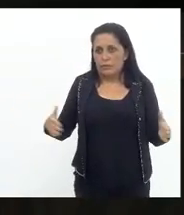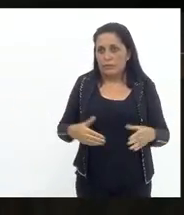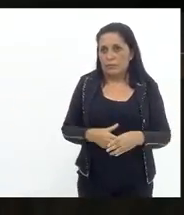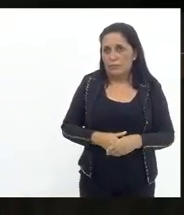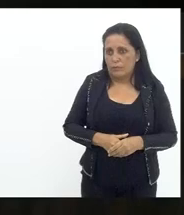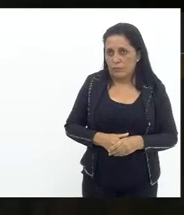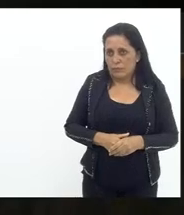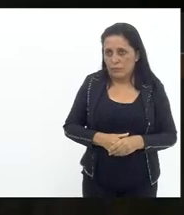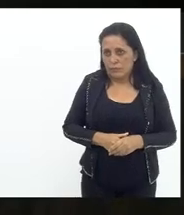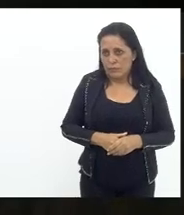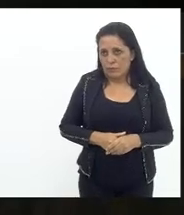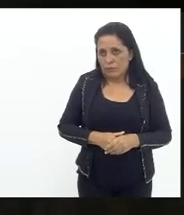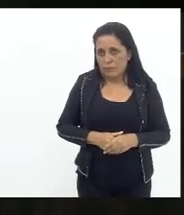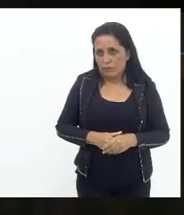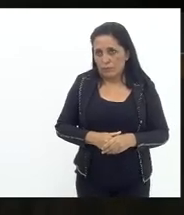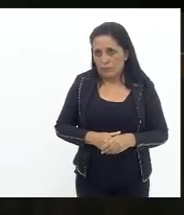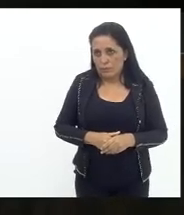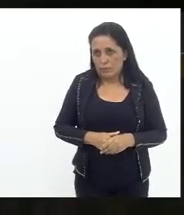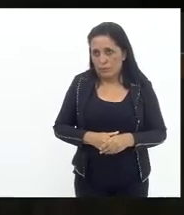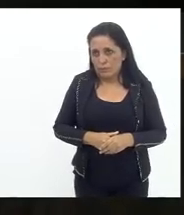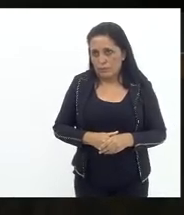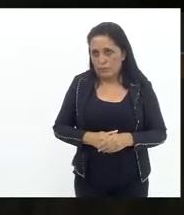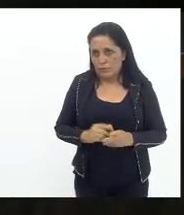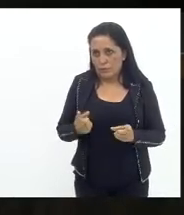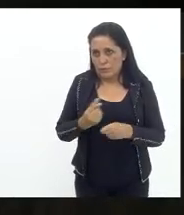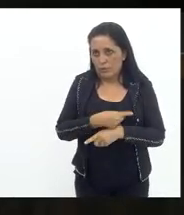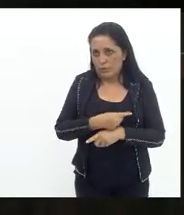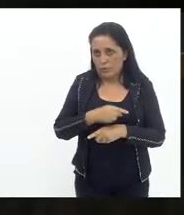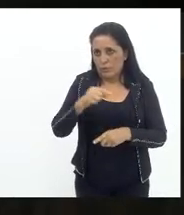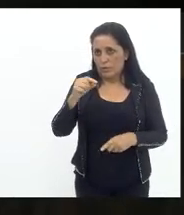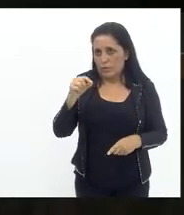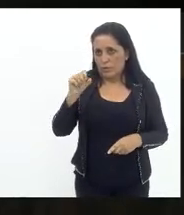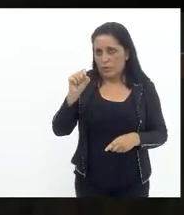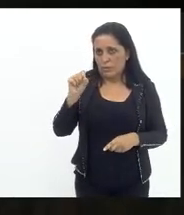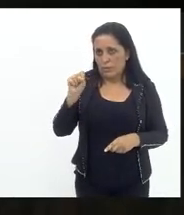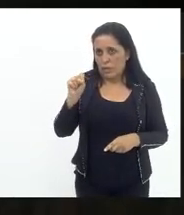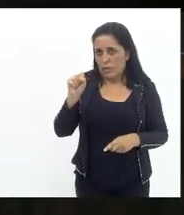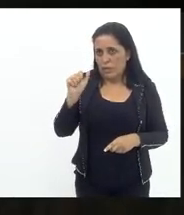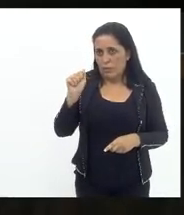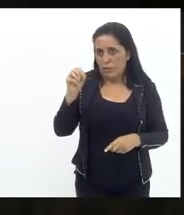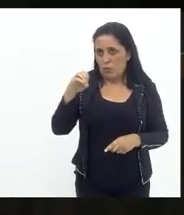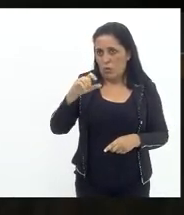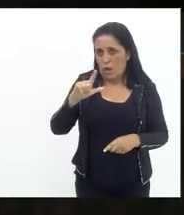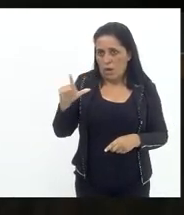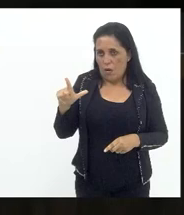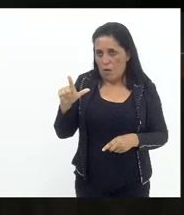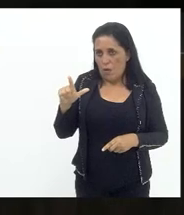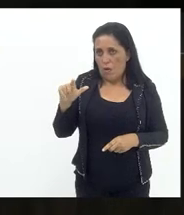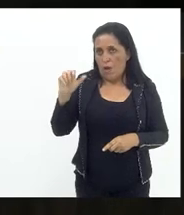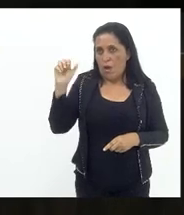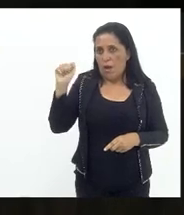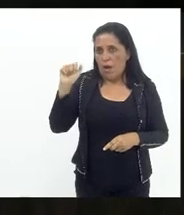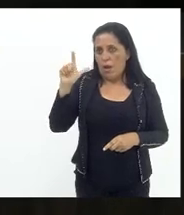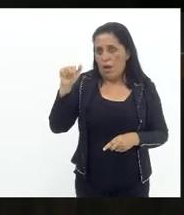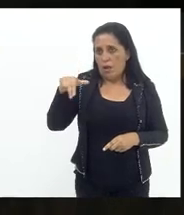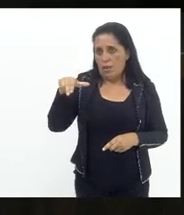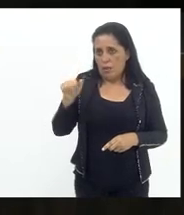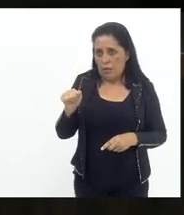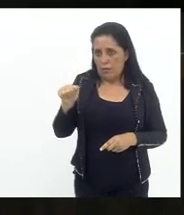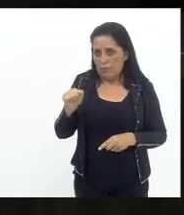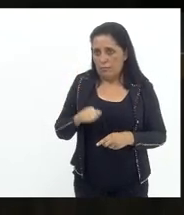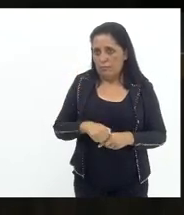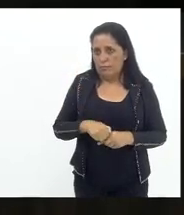Vota contra, deputado Samuel Malafaia. Voto contrário, Alana Passos. Ao substitutivo.